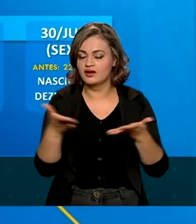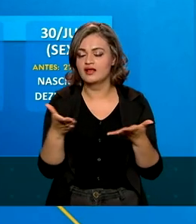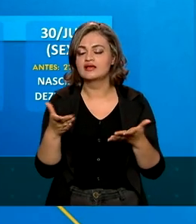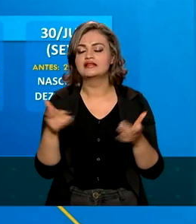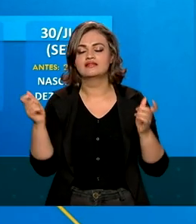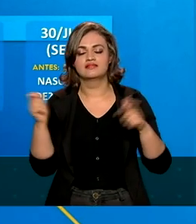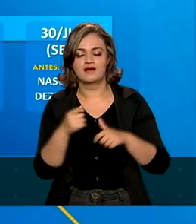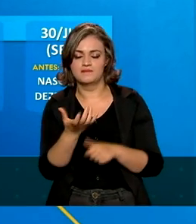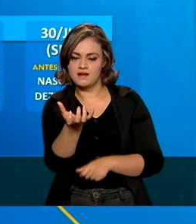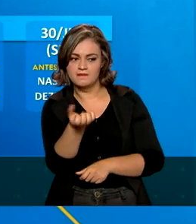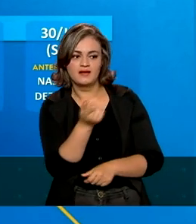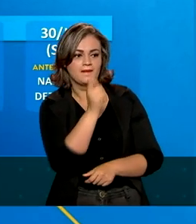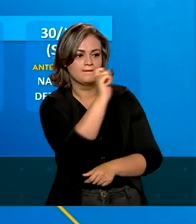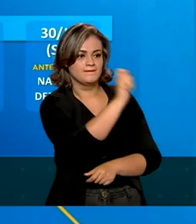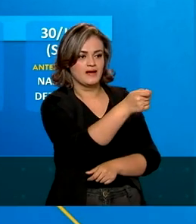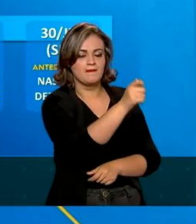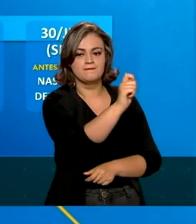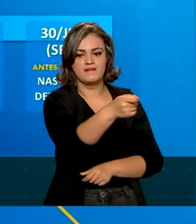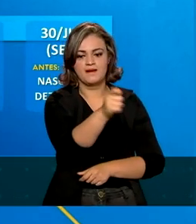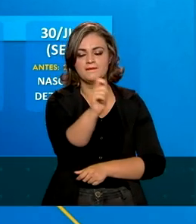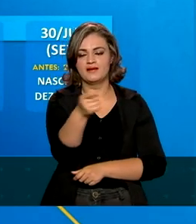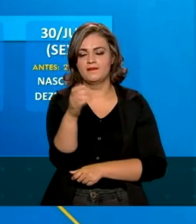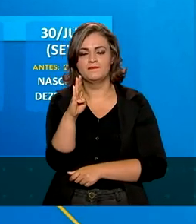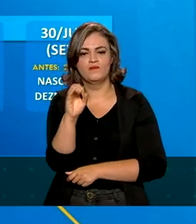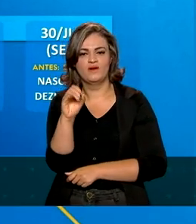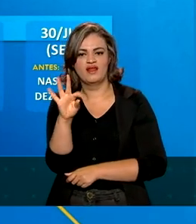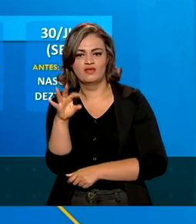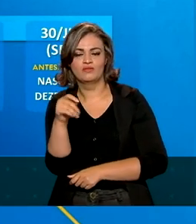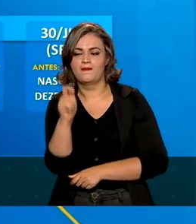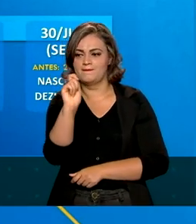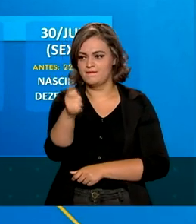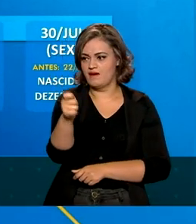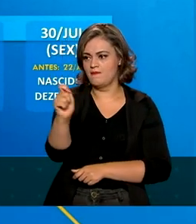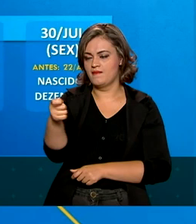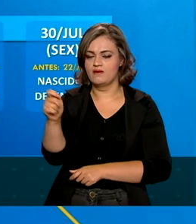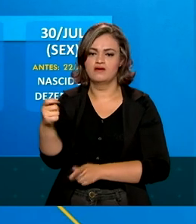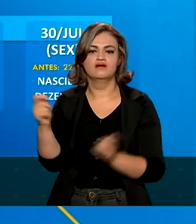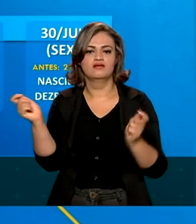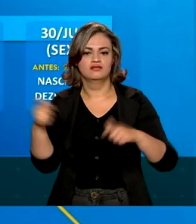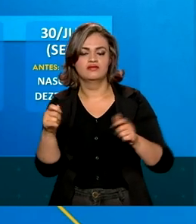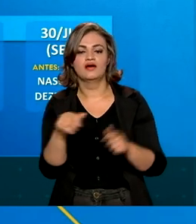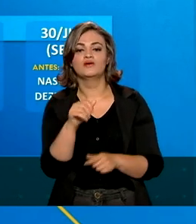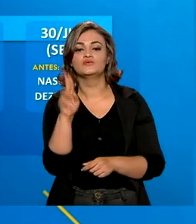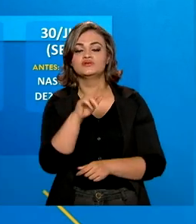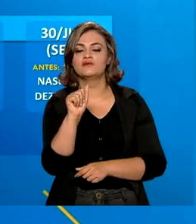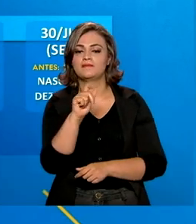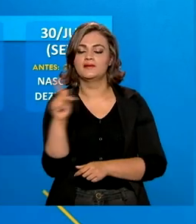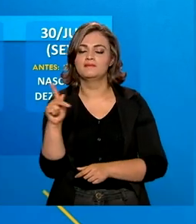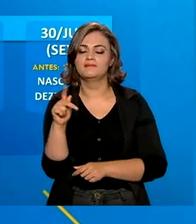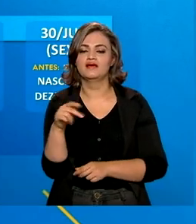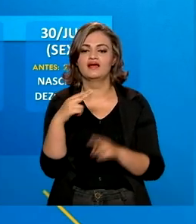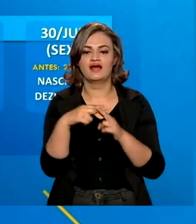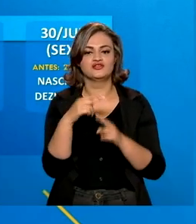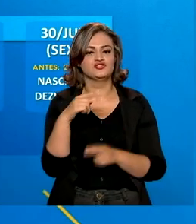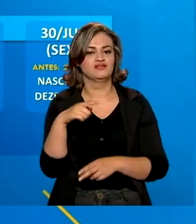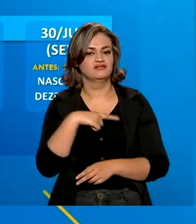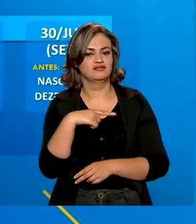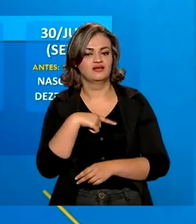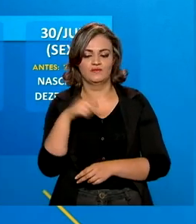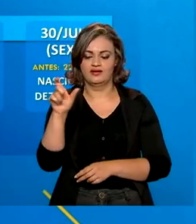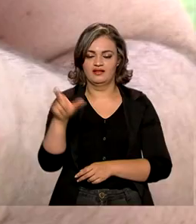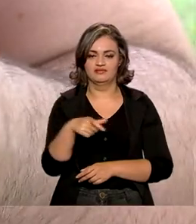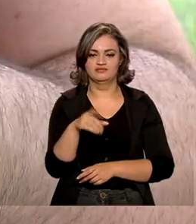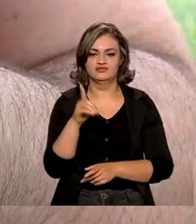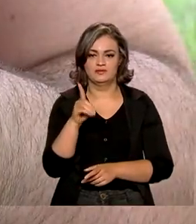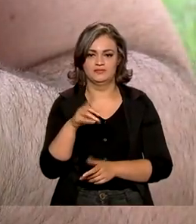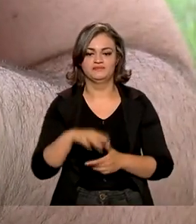pagar contas, realizar pagamentos de boleto com o aplicativo do Caixa Tem, com cartão de débito